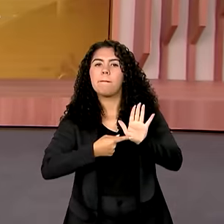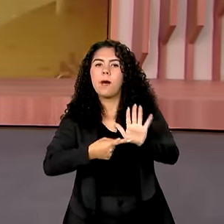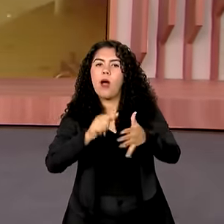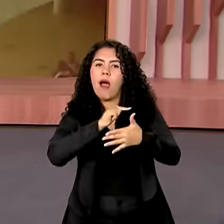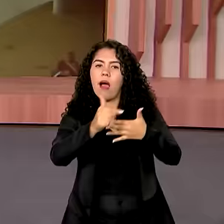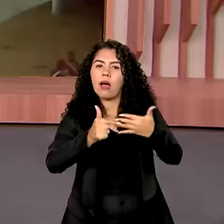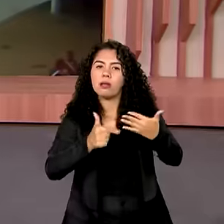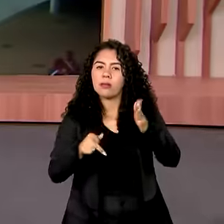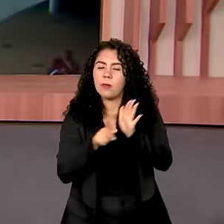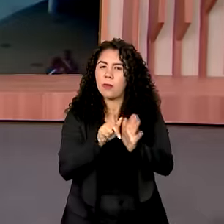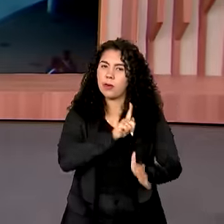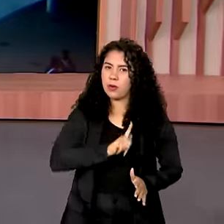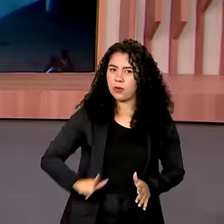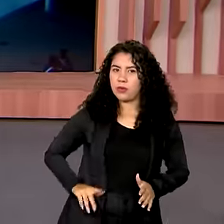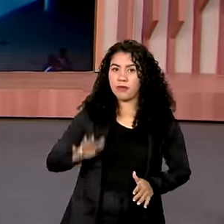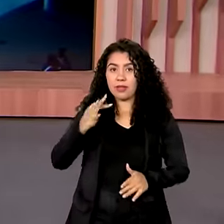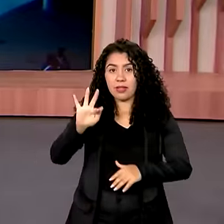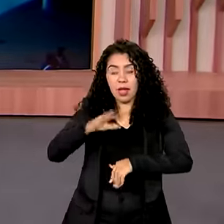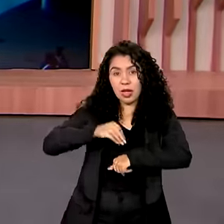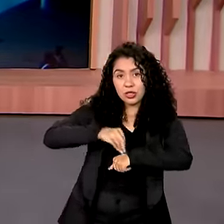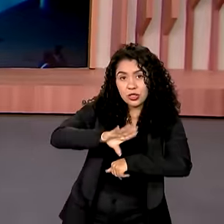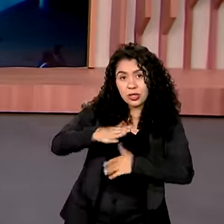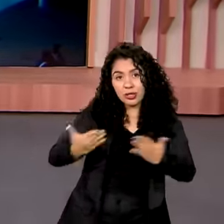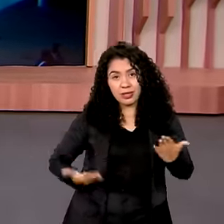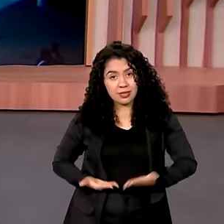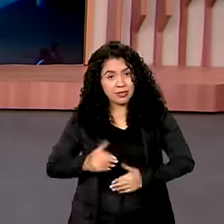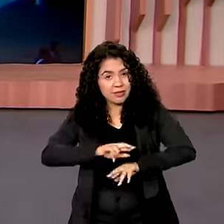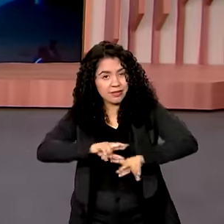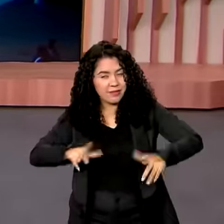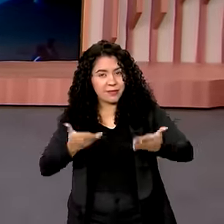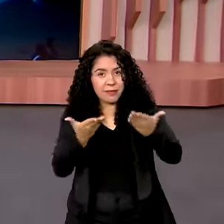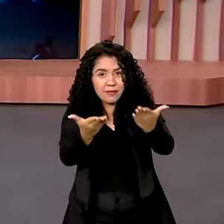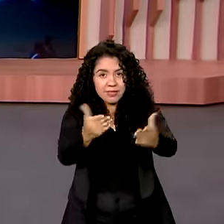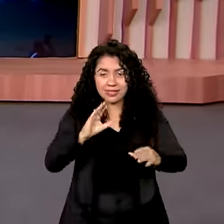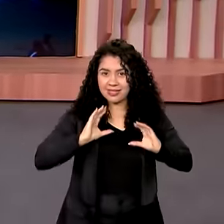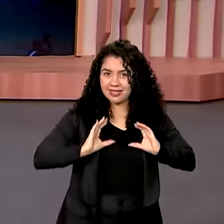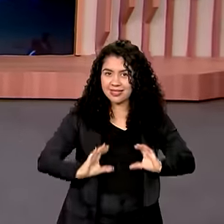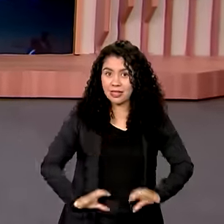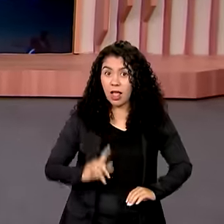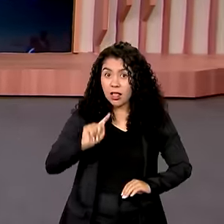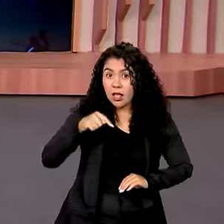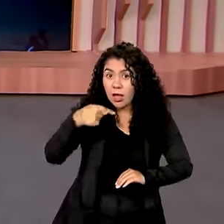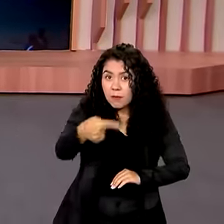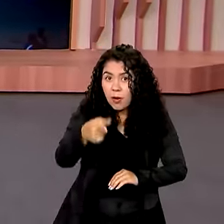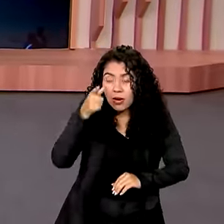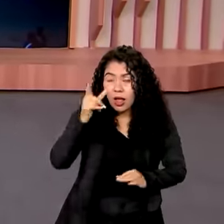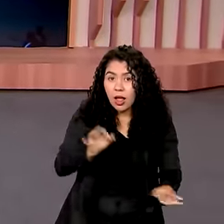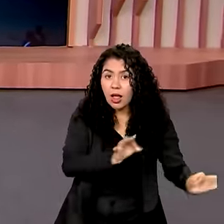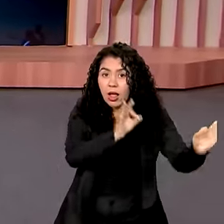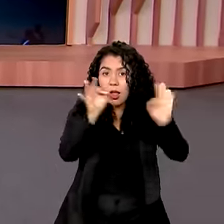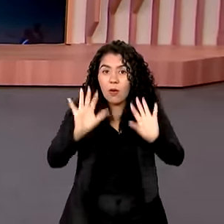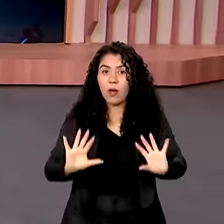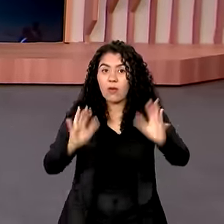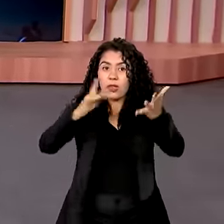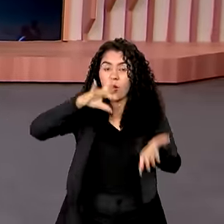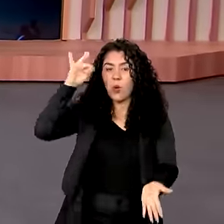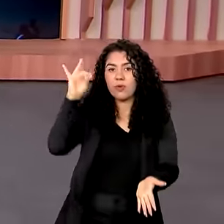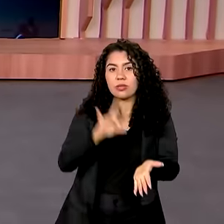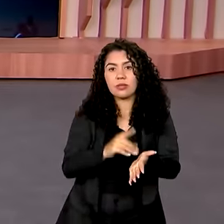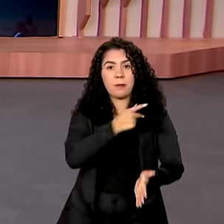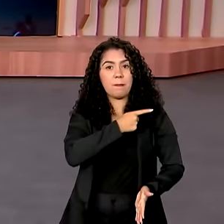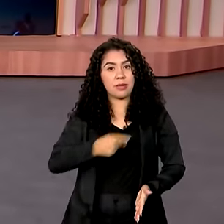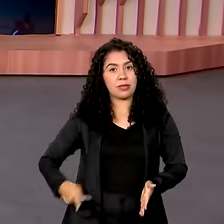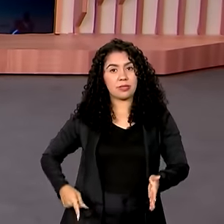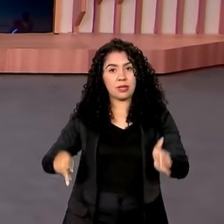federal, com eventos ao vivo, dicas e serviços para você, cidadão. Daqui a pouquinho, você acompanha a cerimônia oficial da chegada